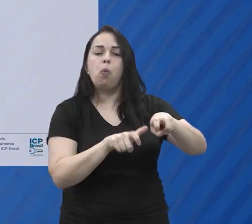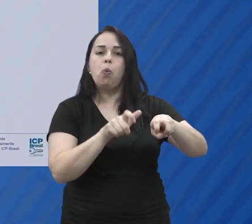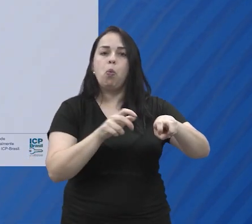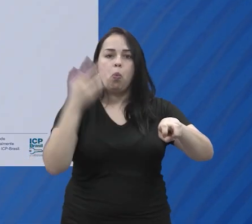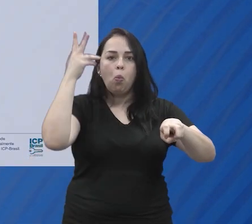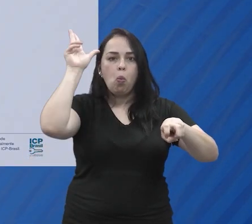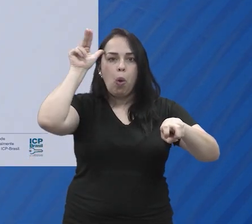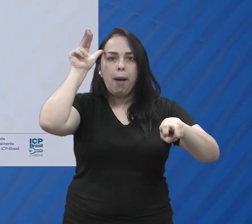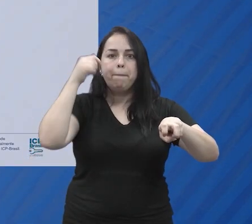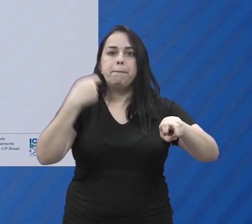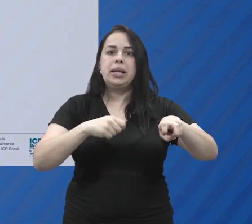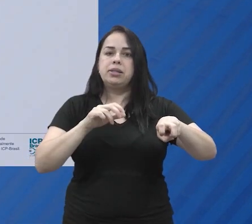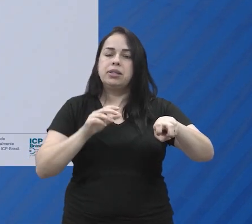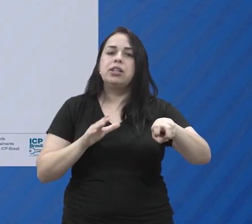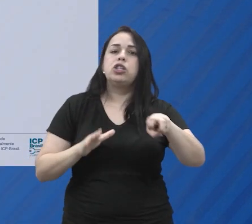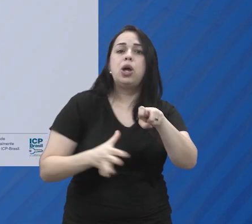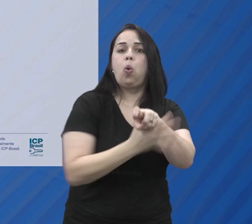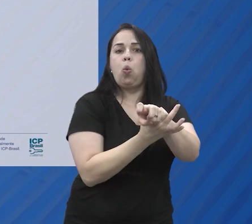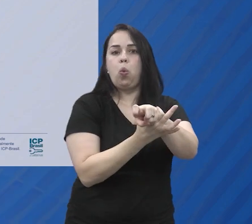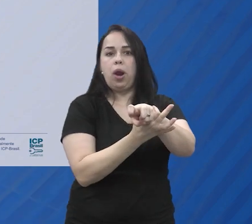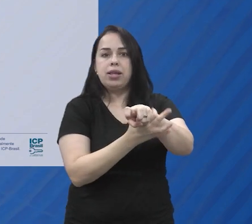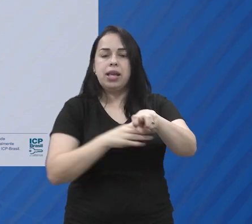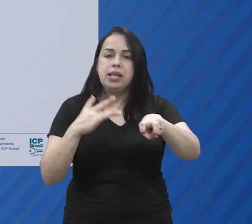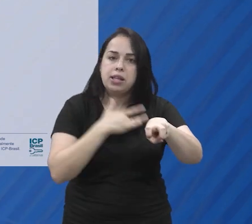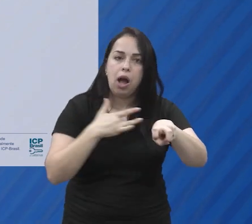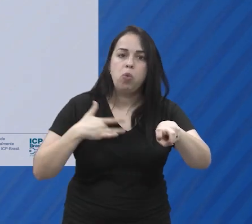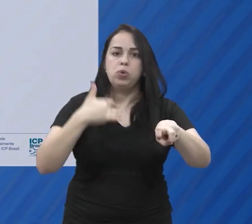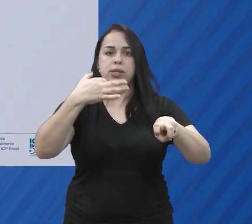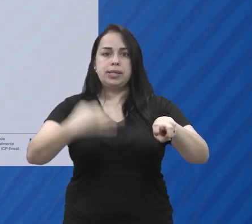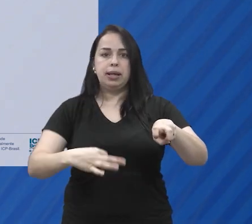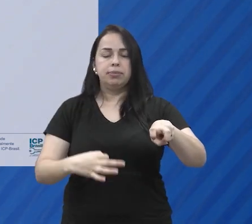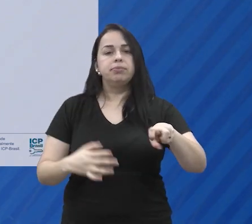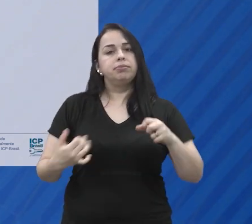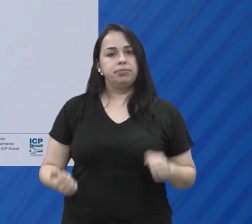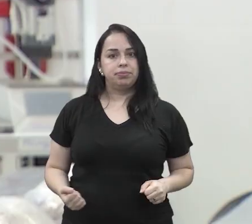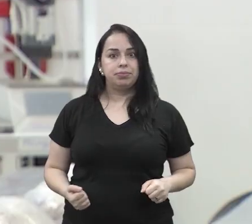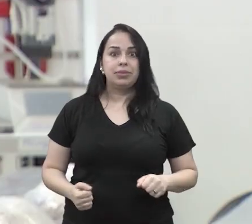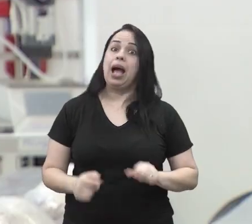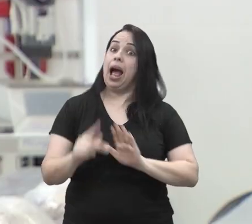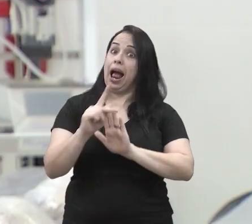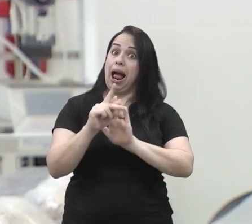visa assegurar o bem-estar equino em eventos realizados na cidade.